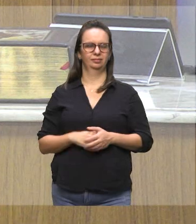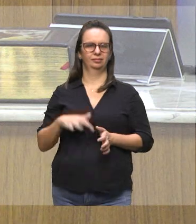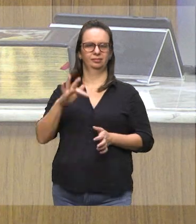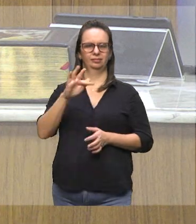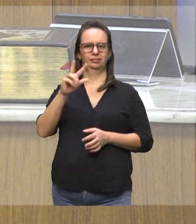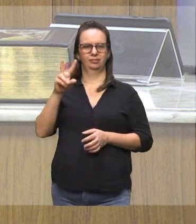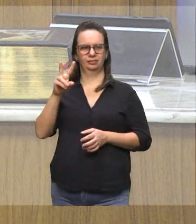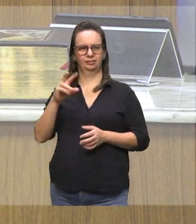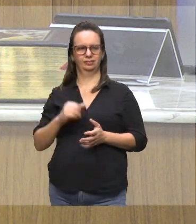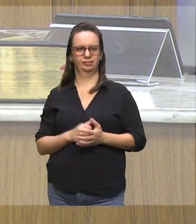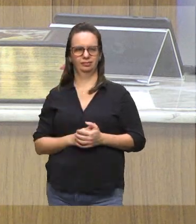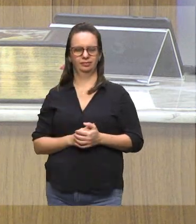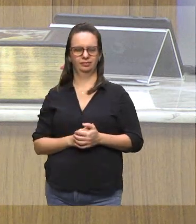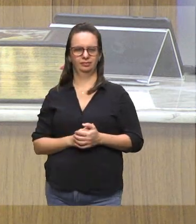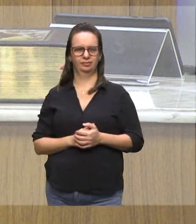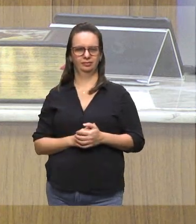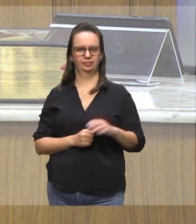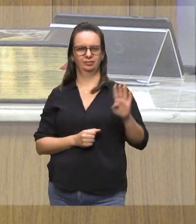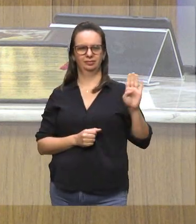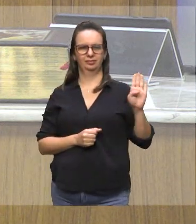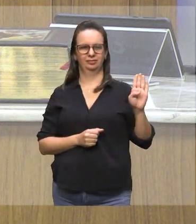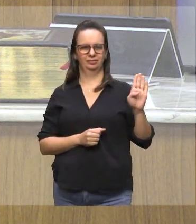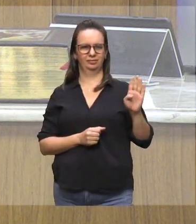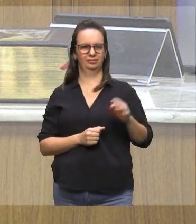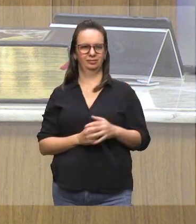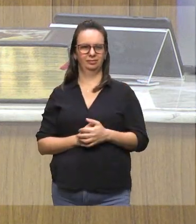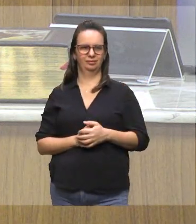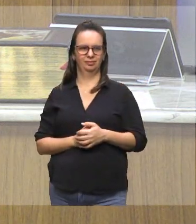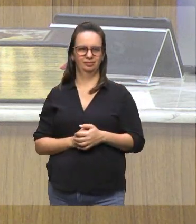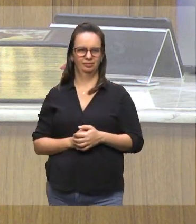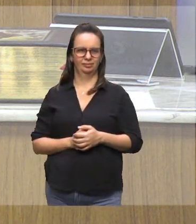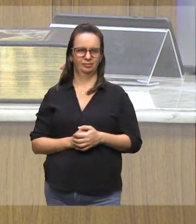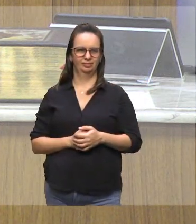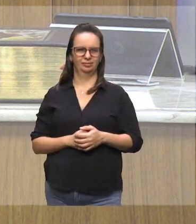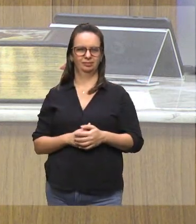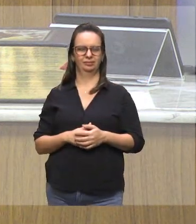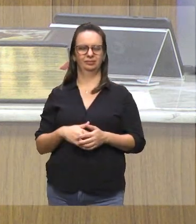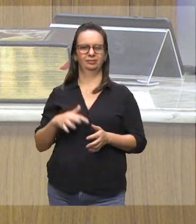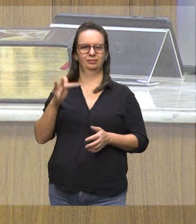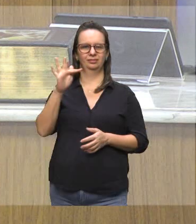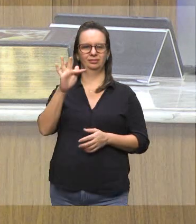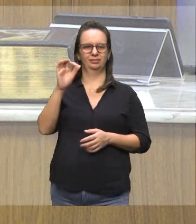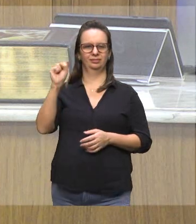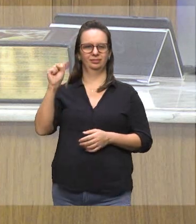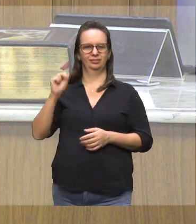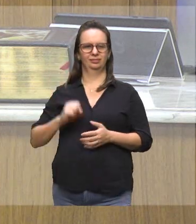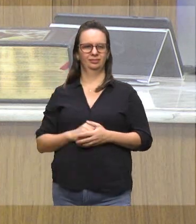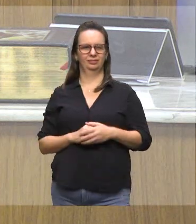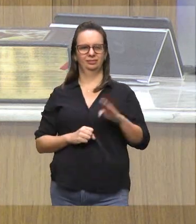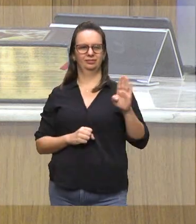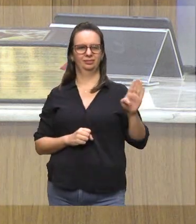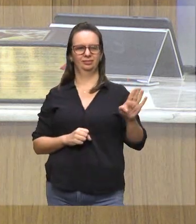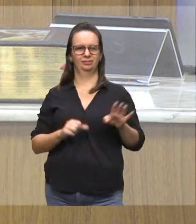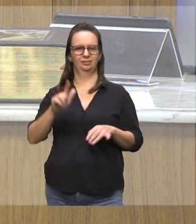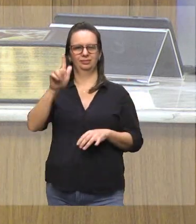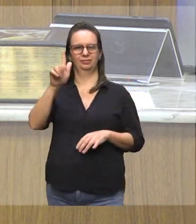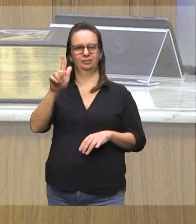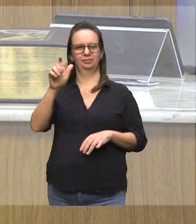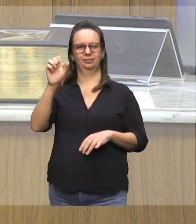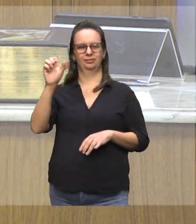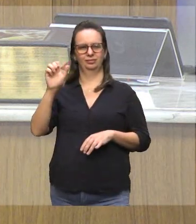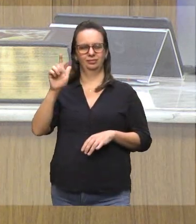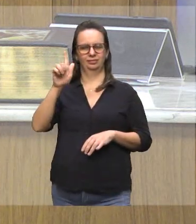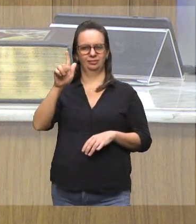Souza. Fernando Augusto Vieira de Souza presente. Fernando Pereira Cirque Júnior presente. Gerson Alves de Souza.